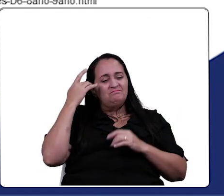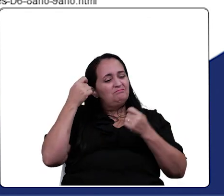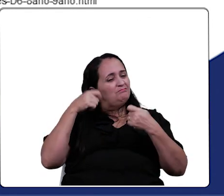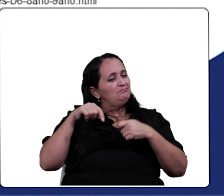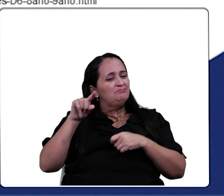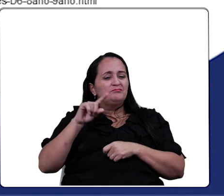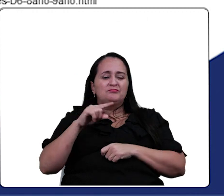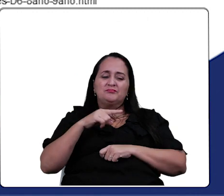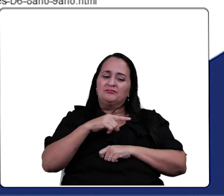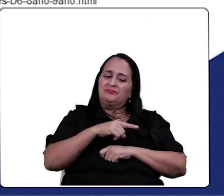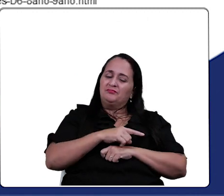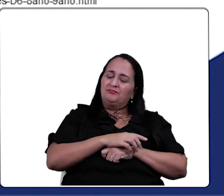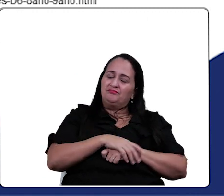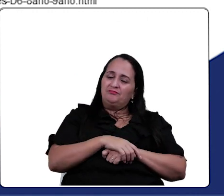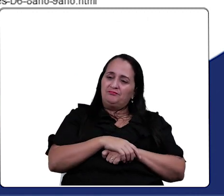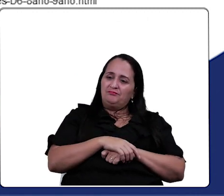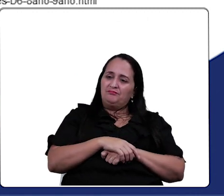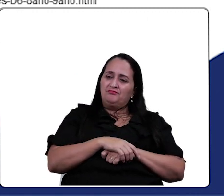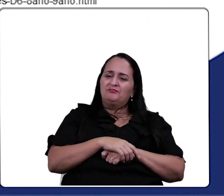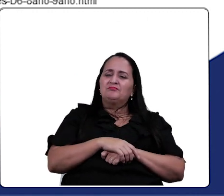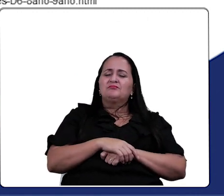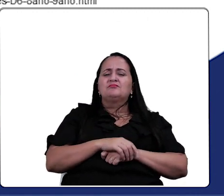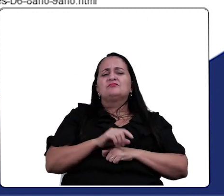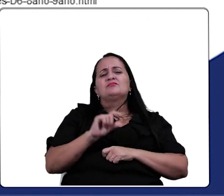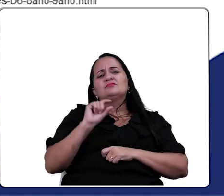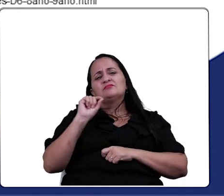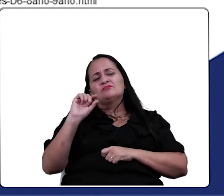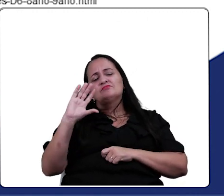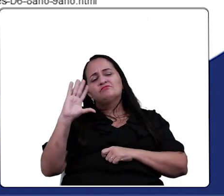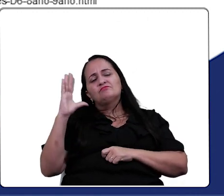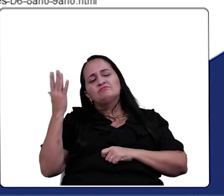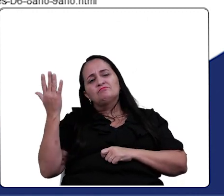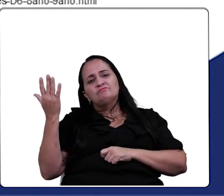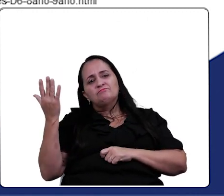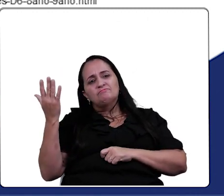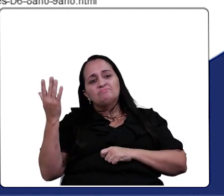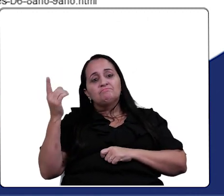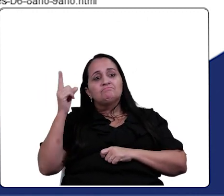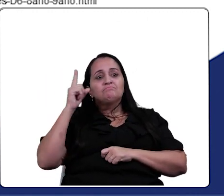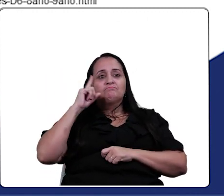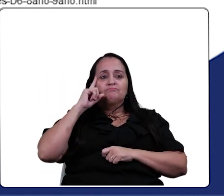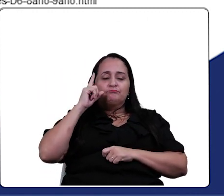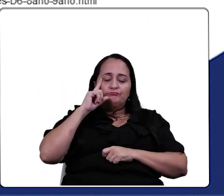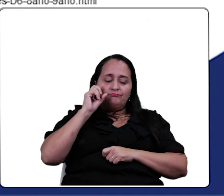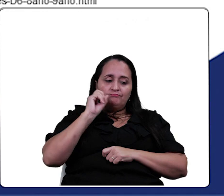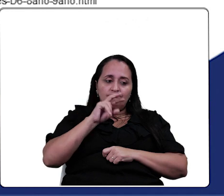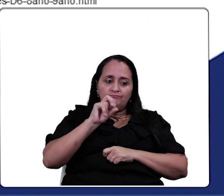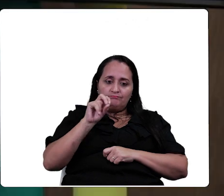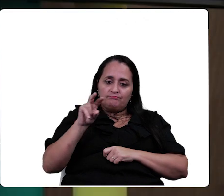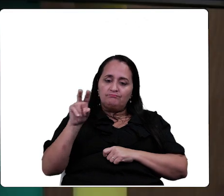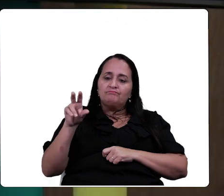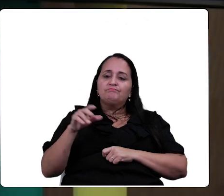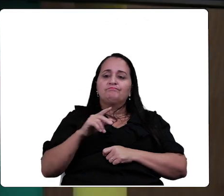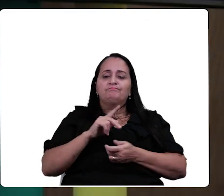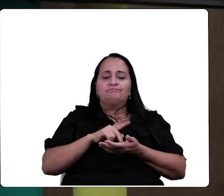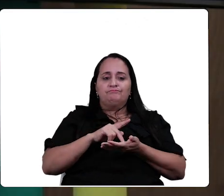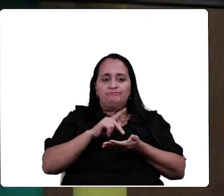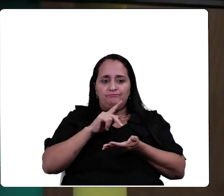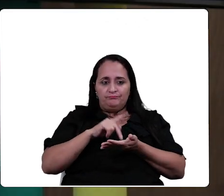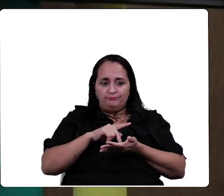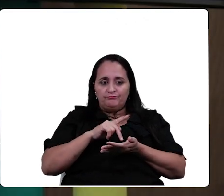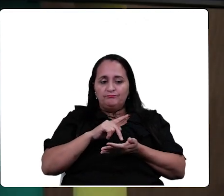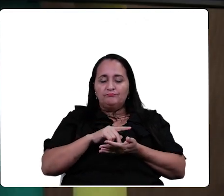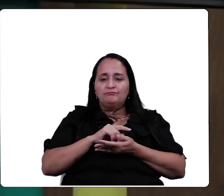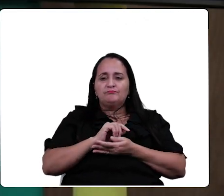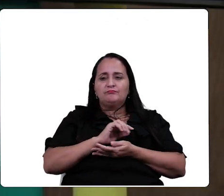isso. Exatamente. É uma situação que corriqueiramente nós encontramos no nosso dia a dia, não é verdade? Então, aí está